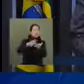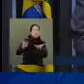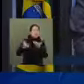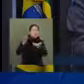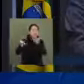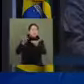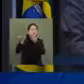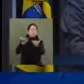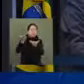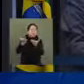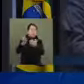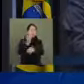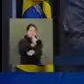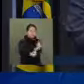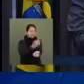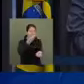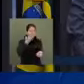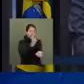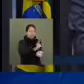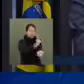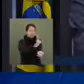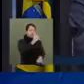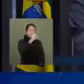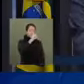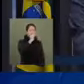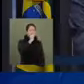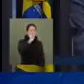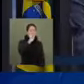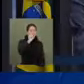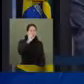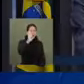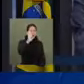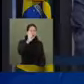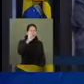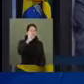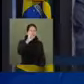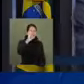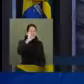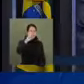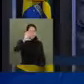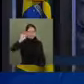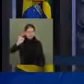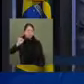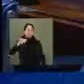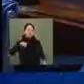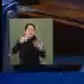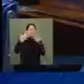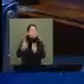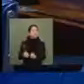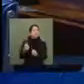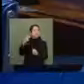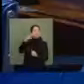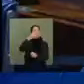Eu vou pedir assessoria que entre em contato com a sua. Já está acatada a sua sugestão com muito respeito e muita admiração.